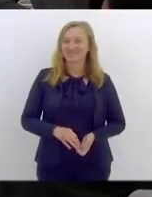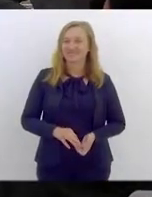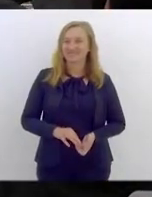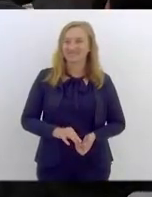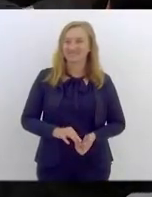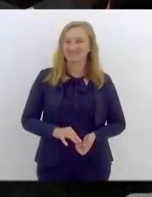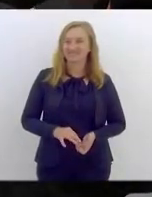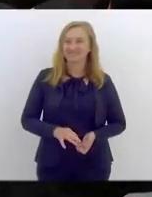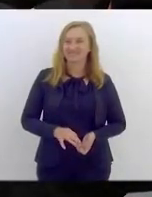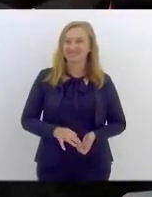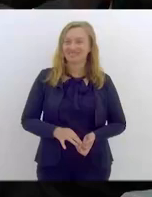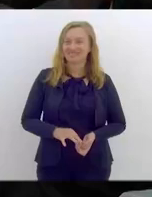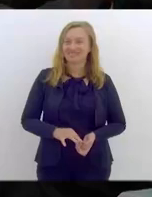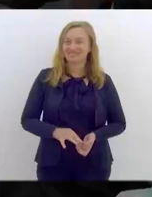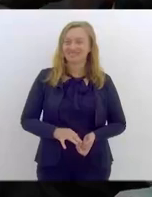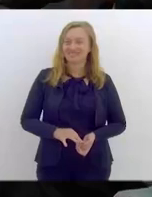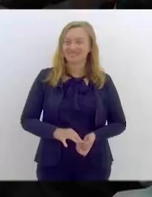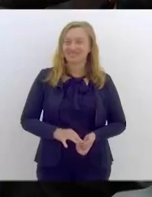Tira aí, Valéria.